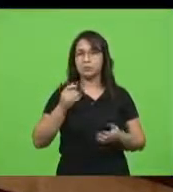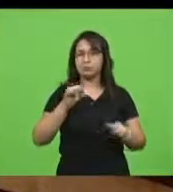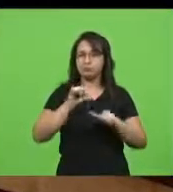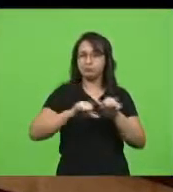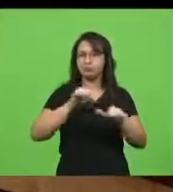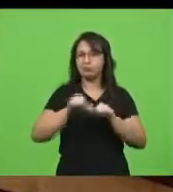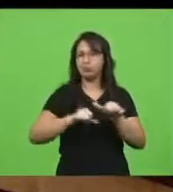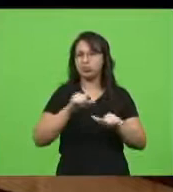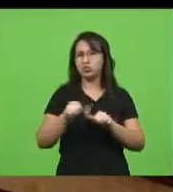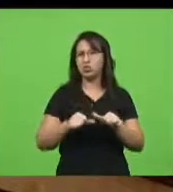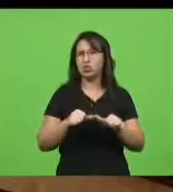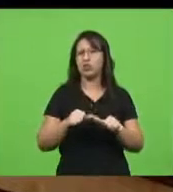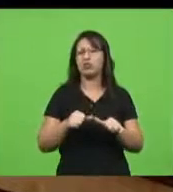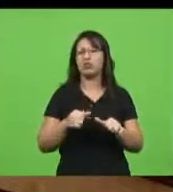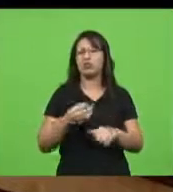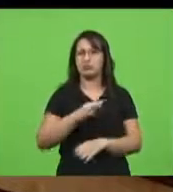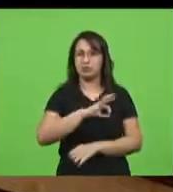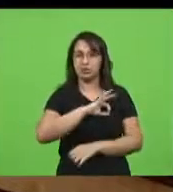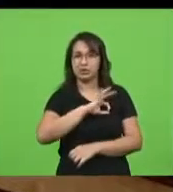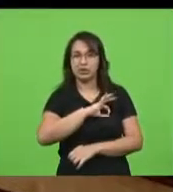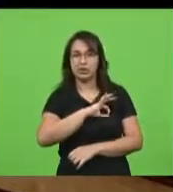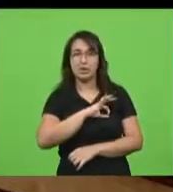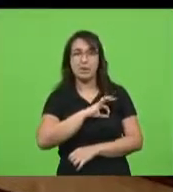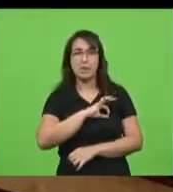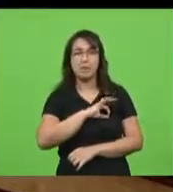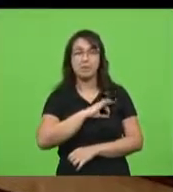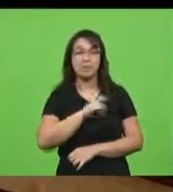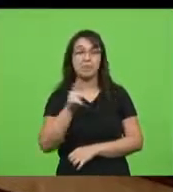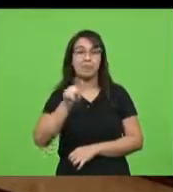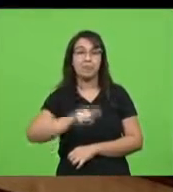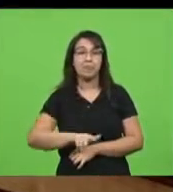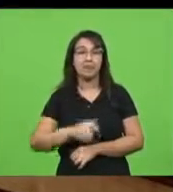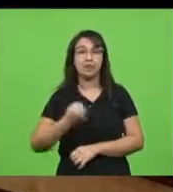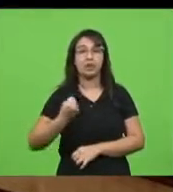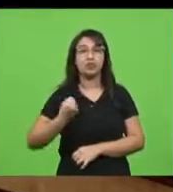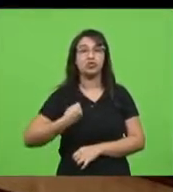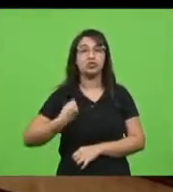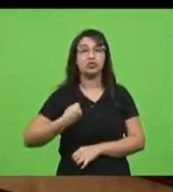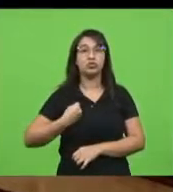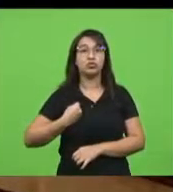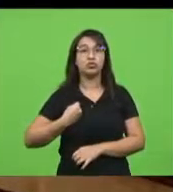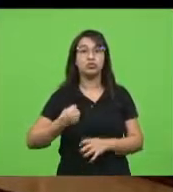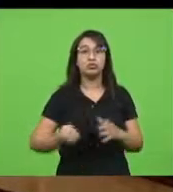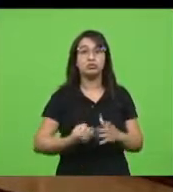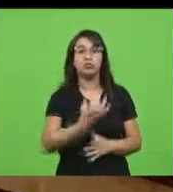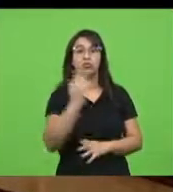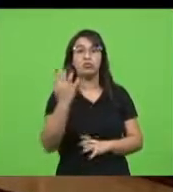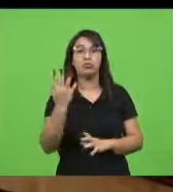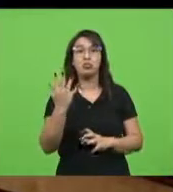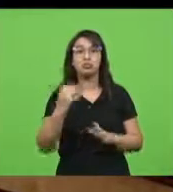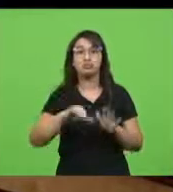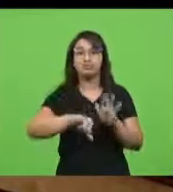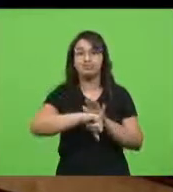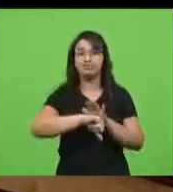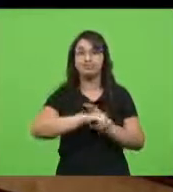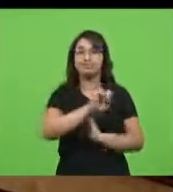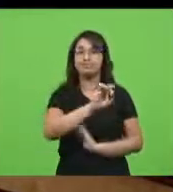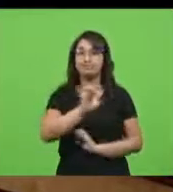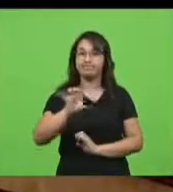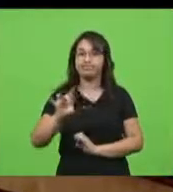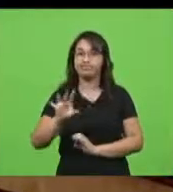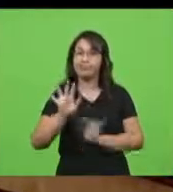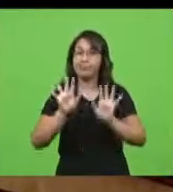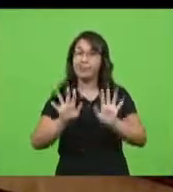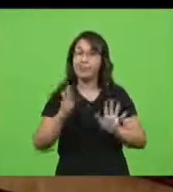outro, né, e os critérios também com relação ao número de ocorrência. Mas o que vale, que tem que ser avaliado,